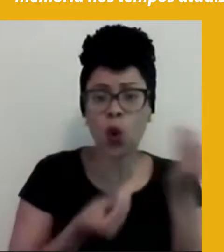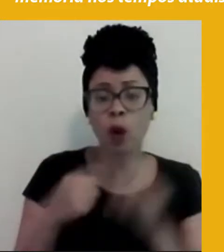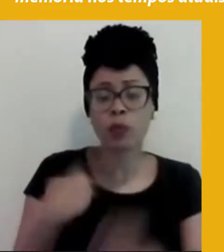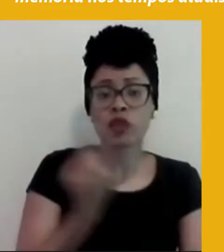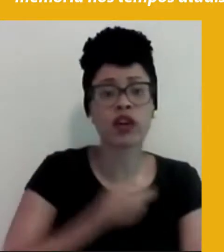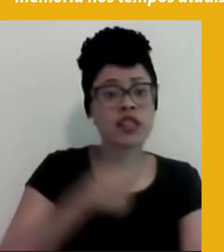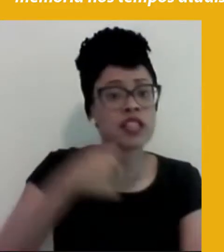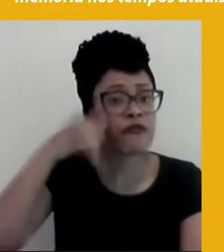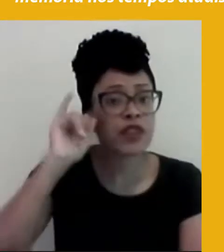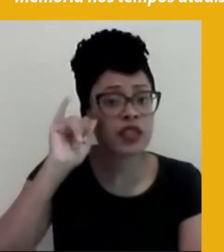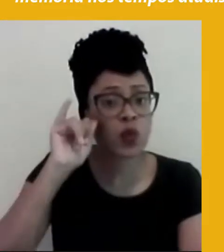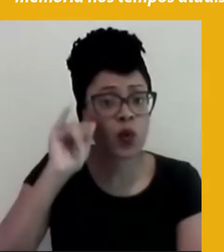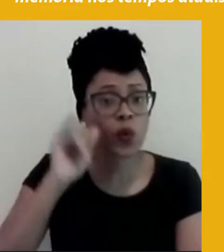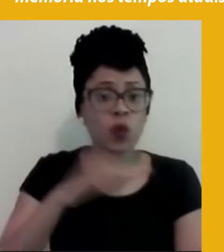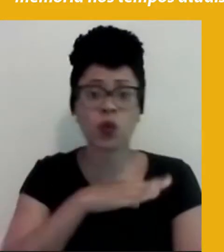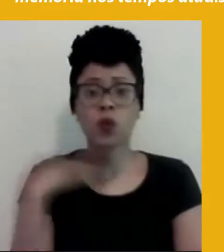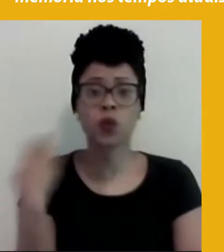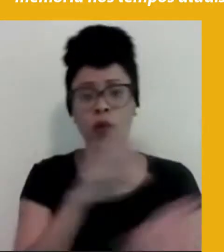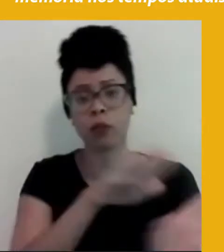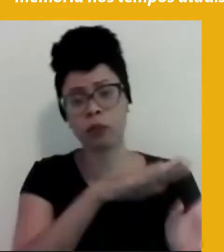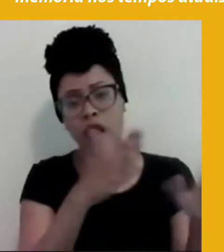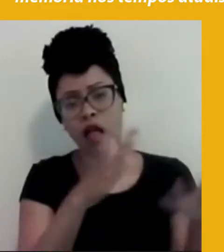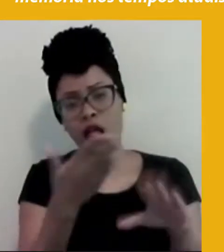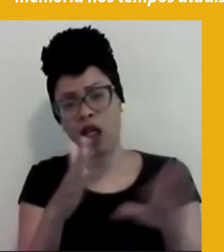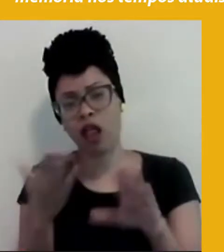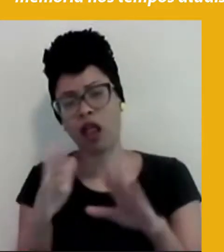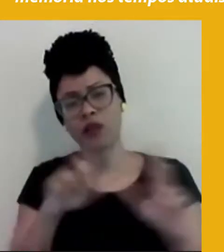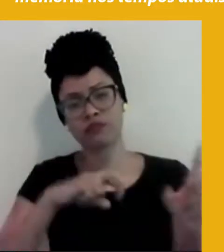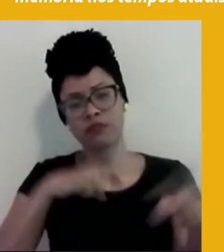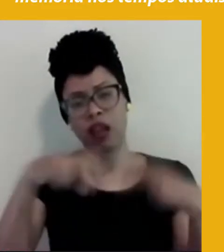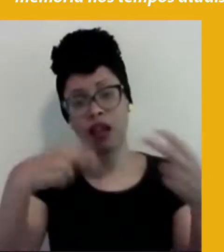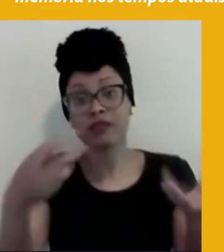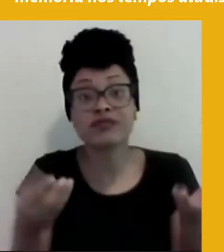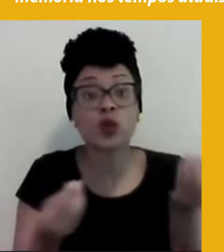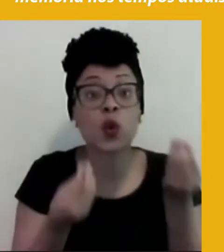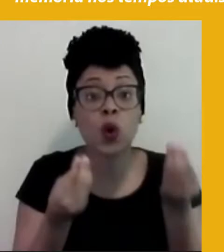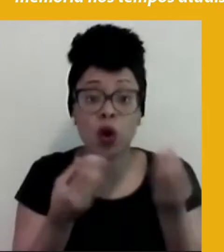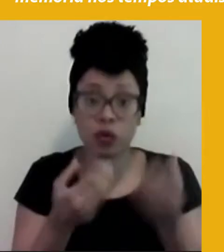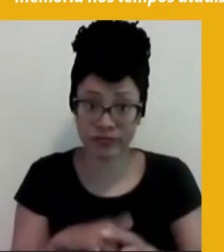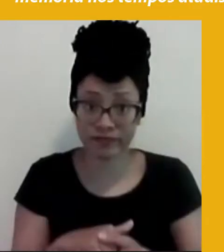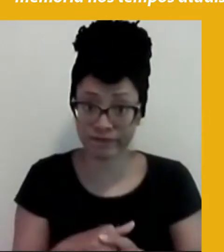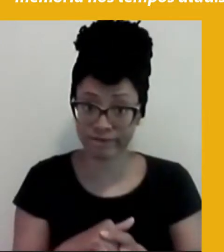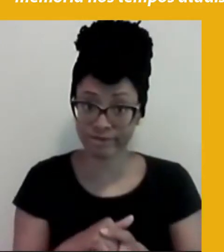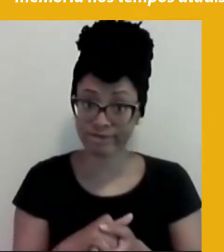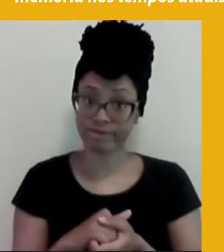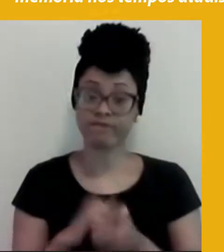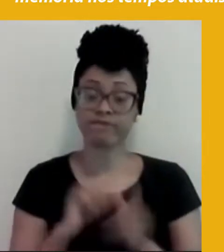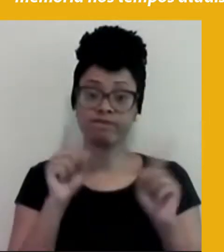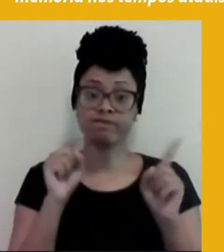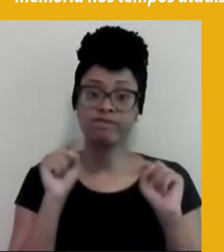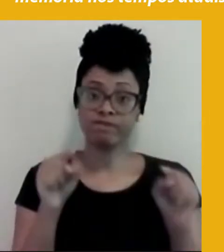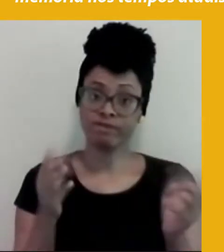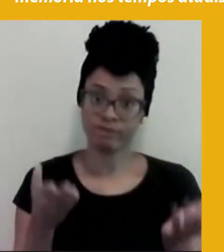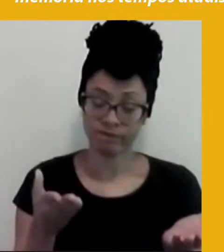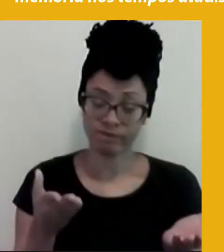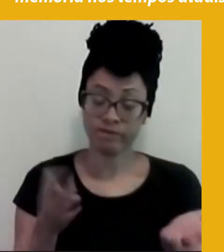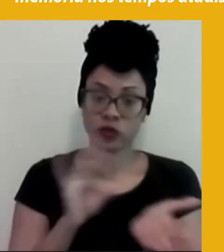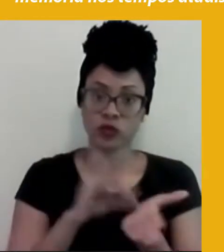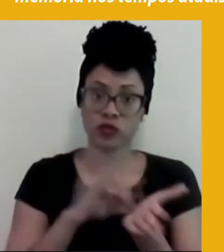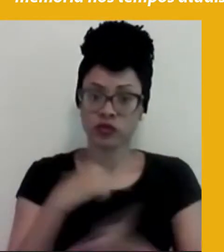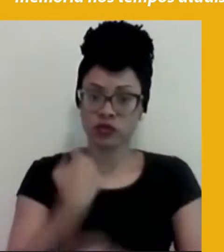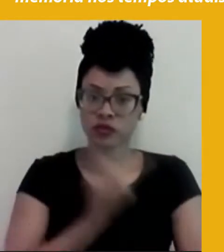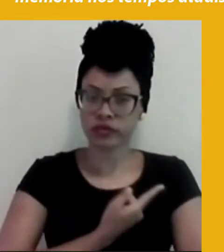mostra que a gente tem um longo percurso a percorrer em termos de condições